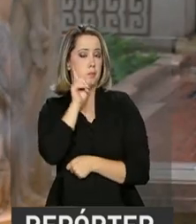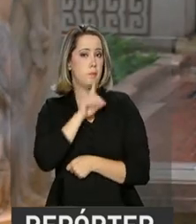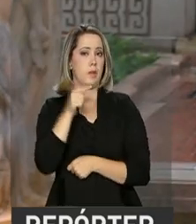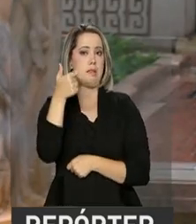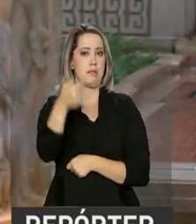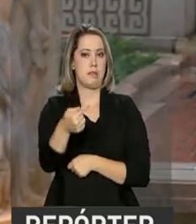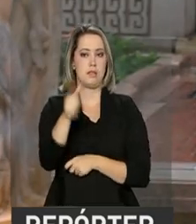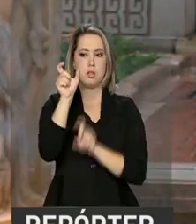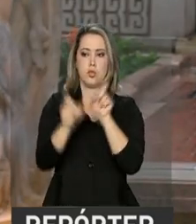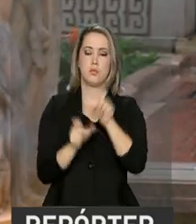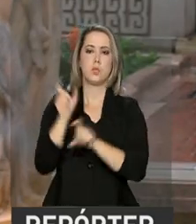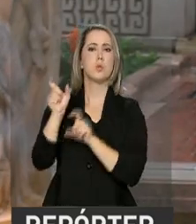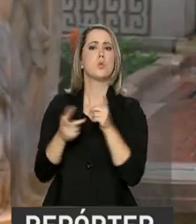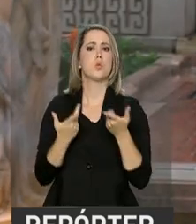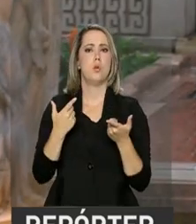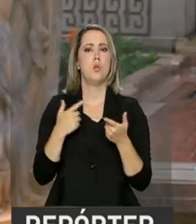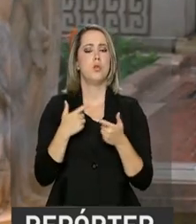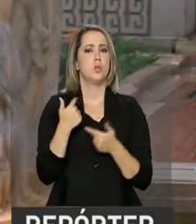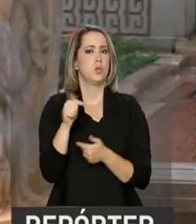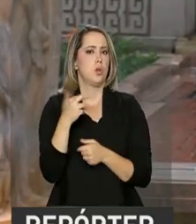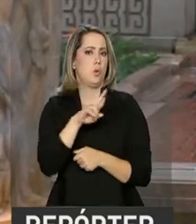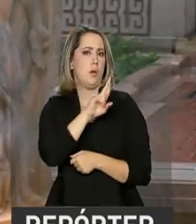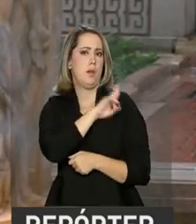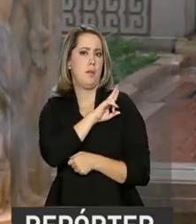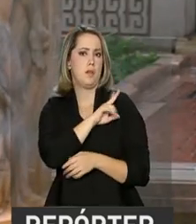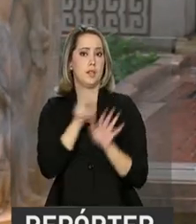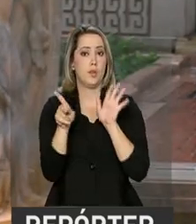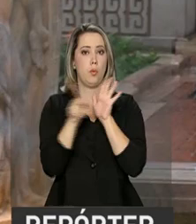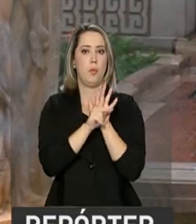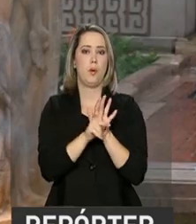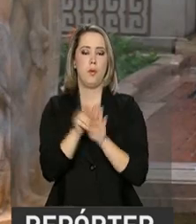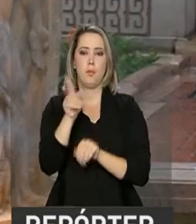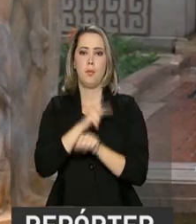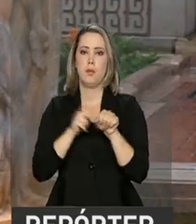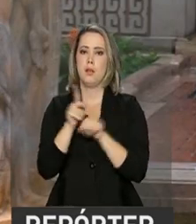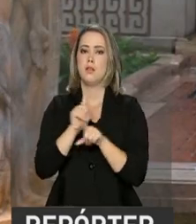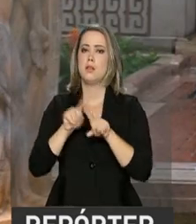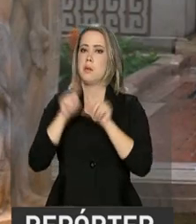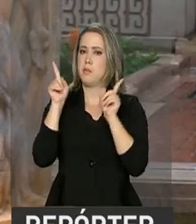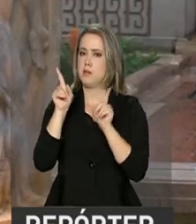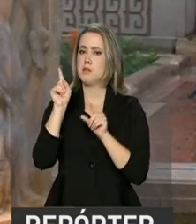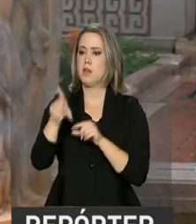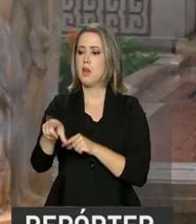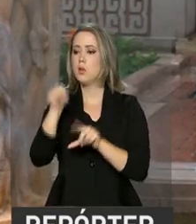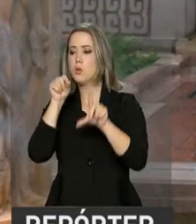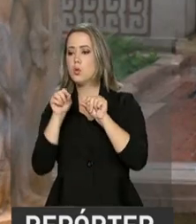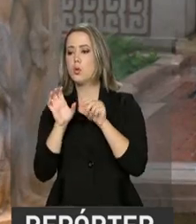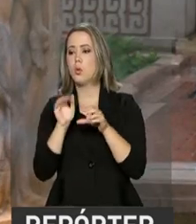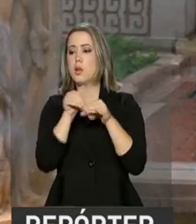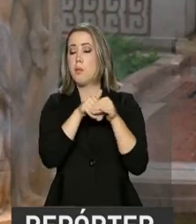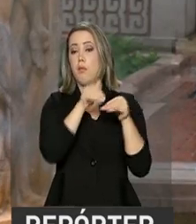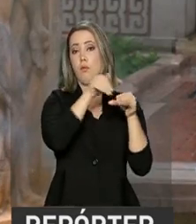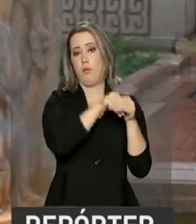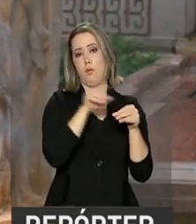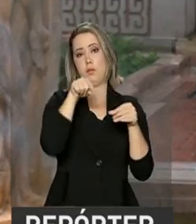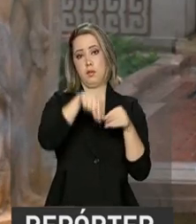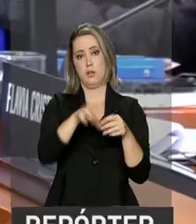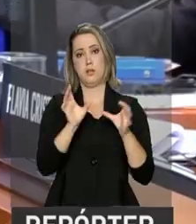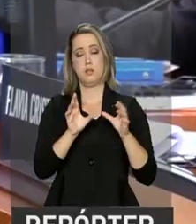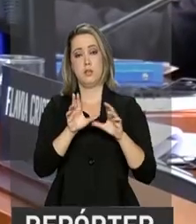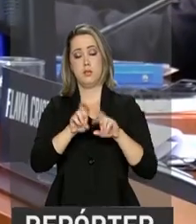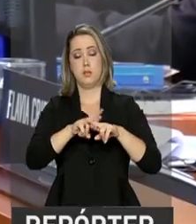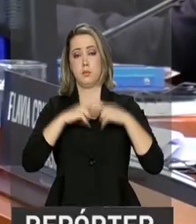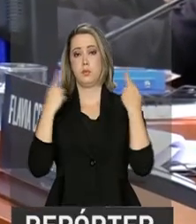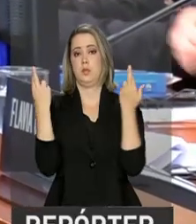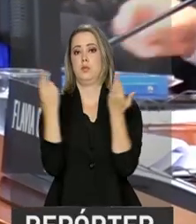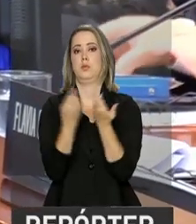7 membros independentes que não representam os seus países de origem e são eleitos pela Assembleia Geral da organização.